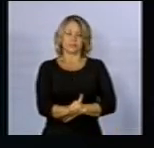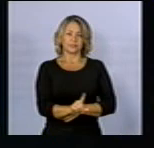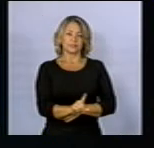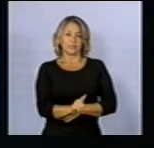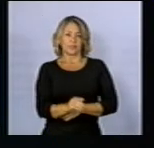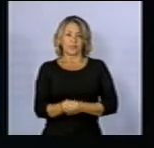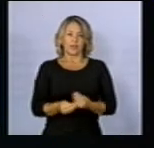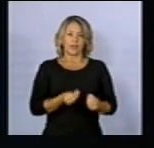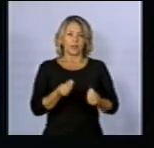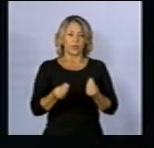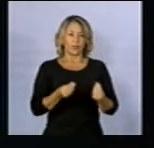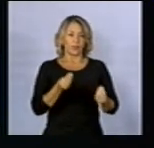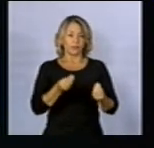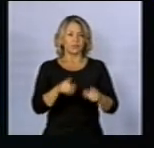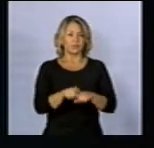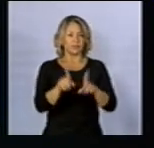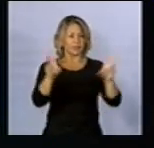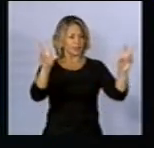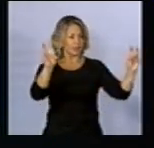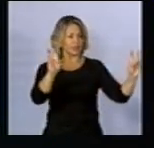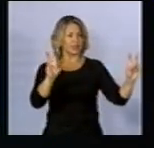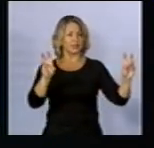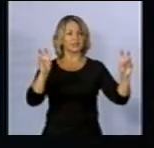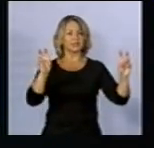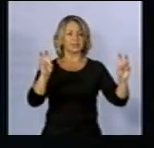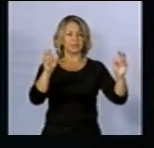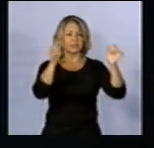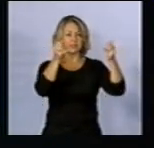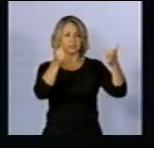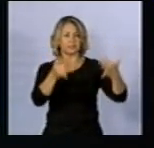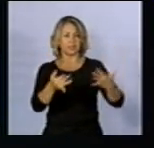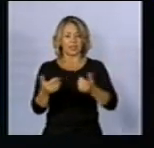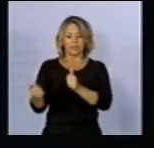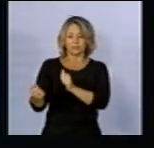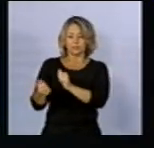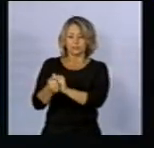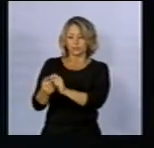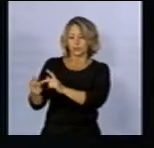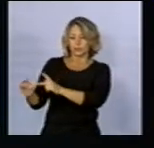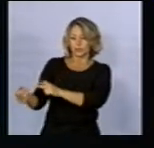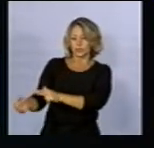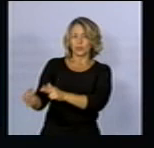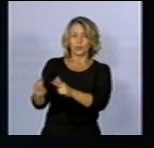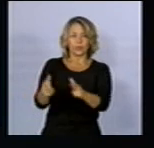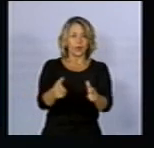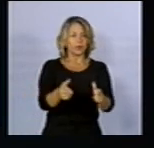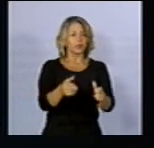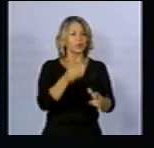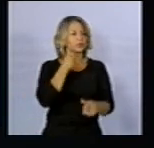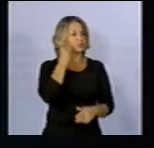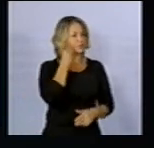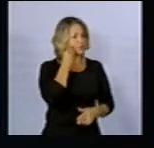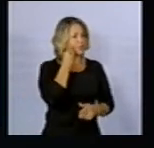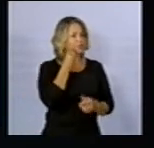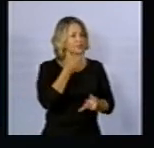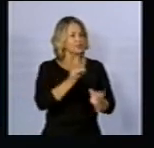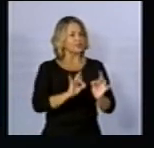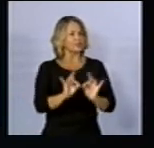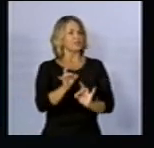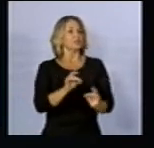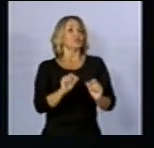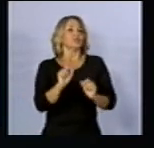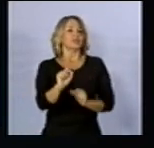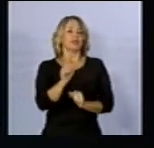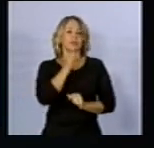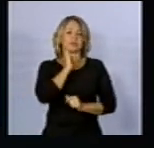Como essa questão caminha, geralmente? Qual é a experiência científica nisso?